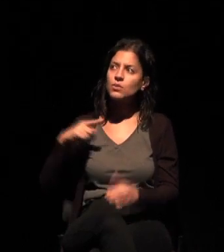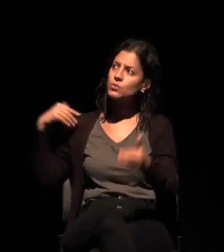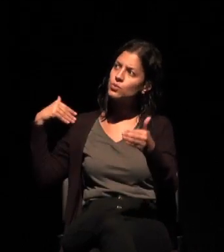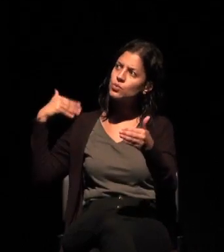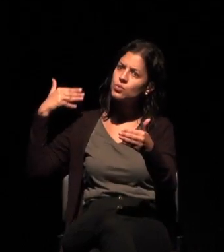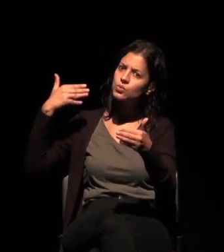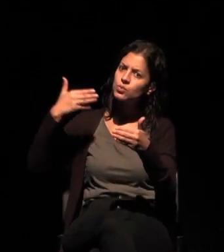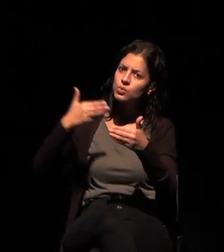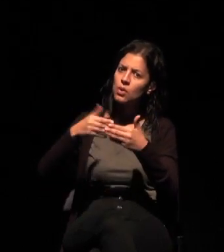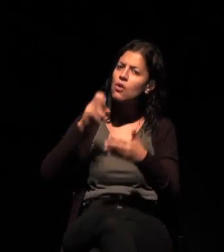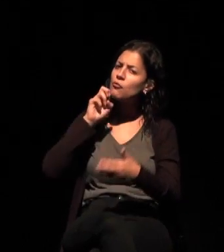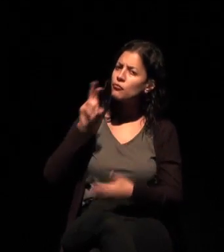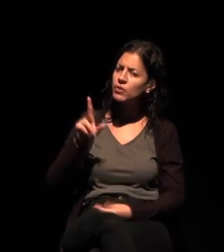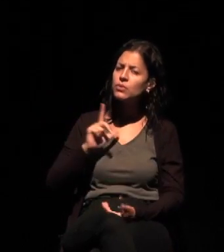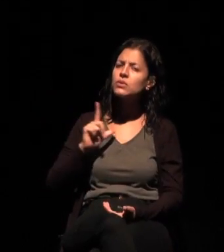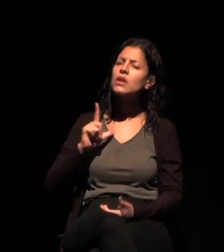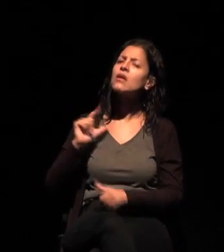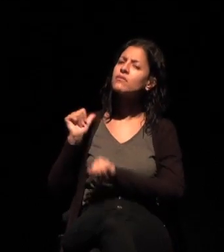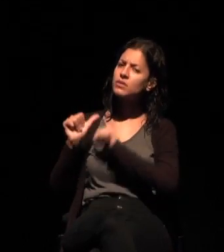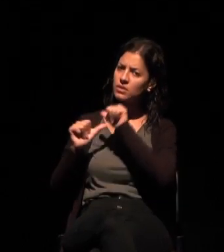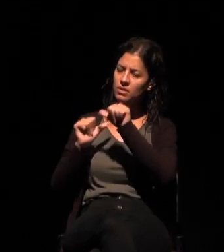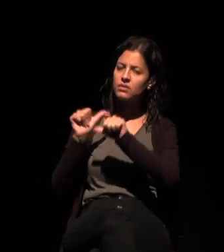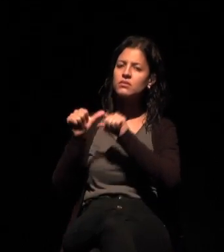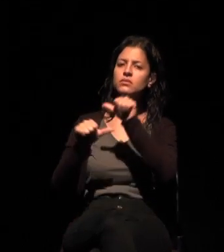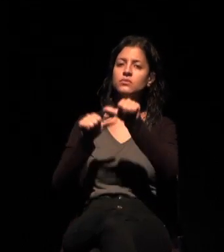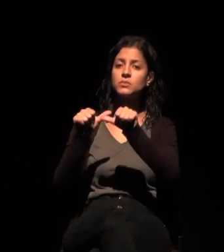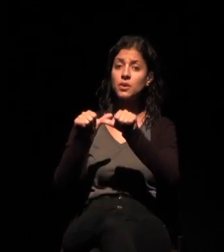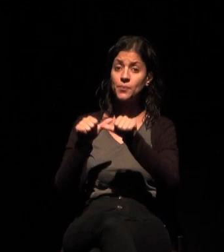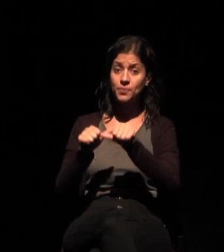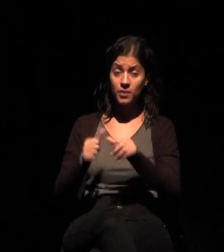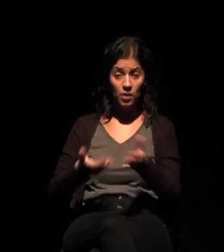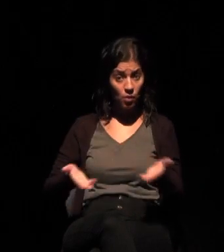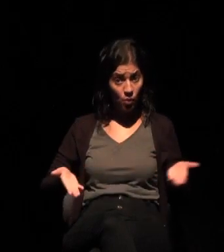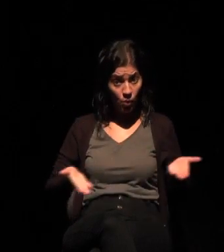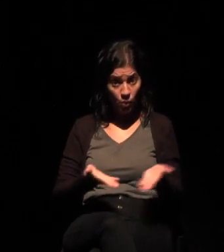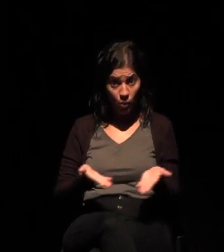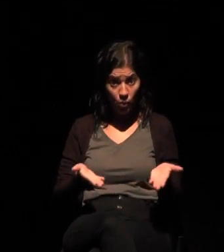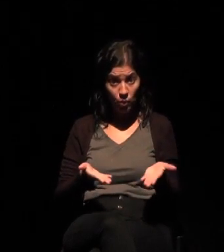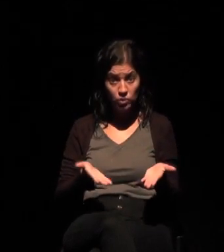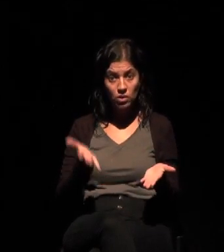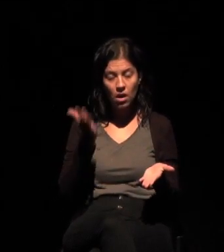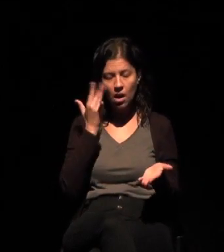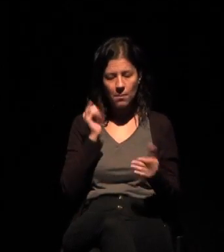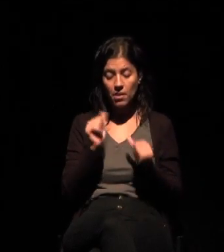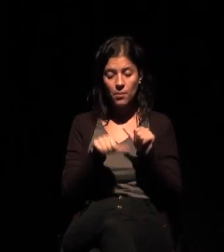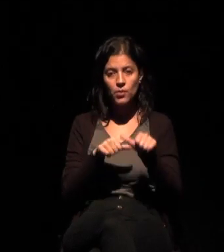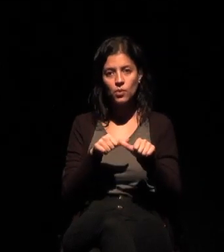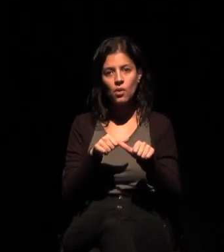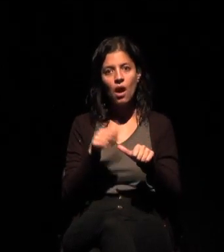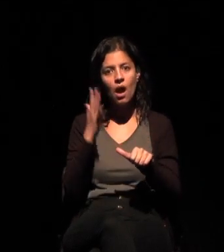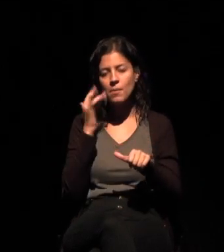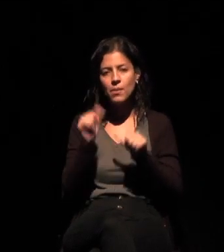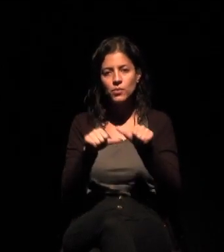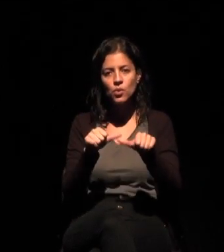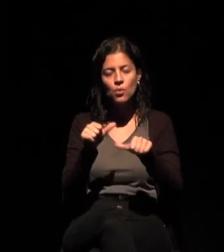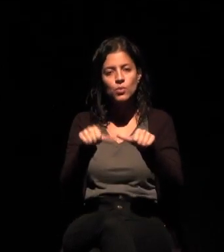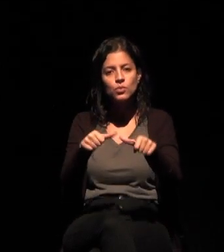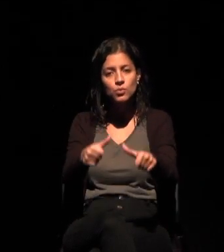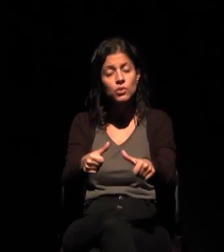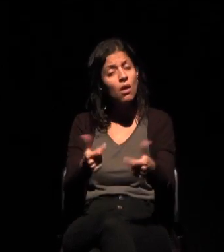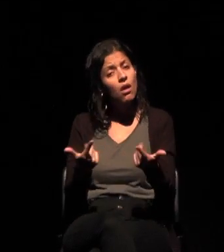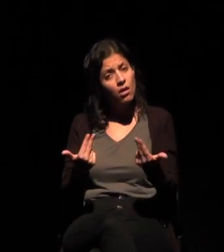aquilo que hoje é a menina já não é e isto aplica se também à ciência